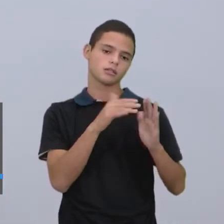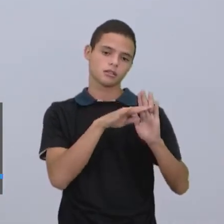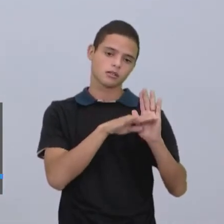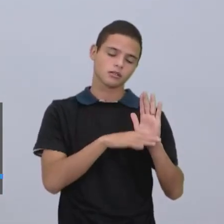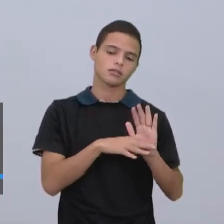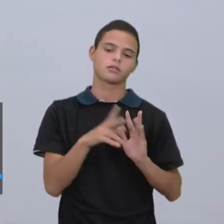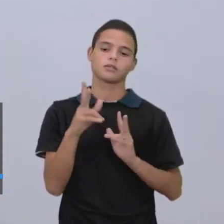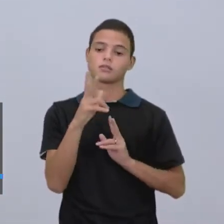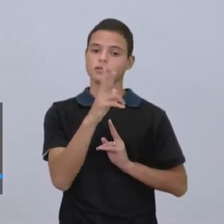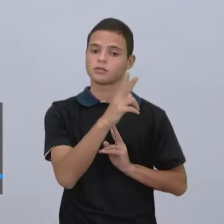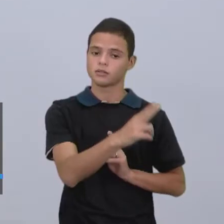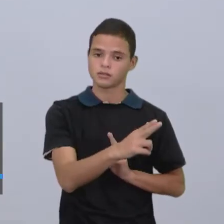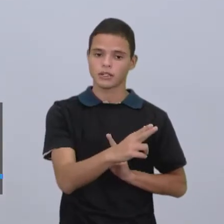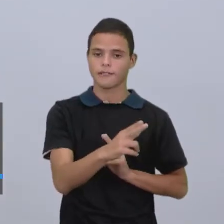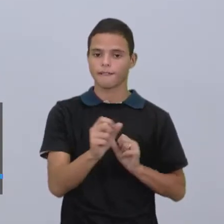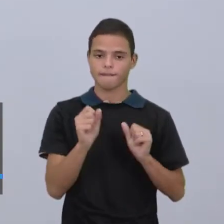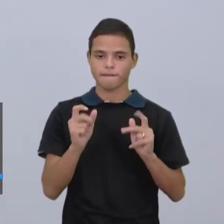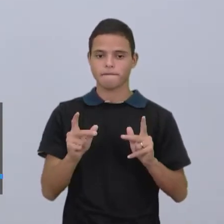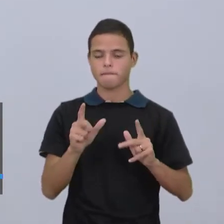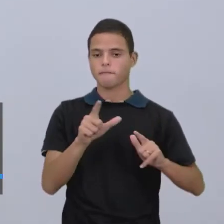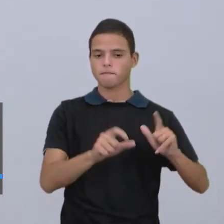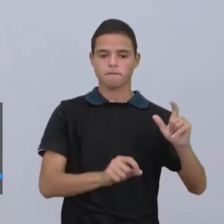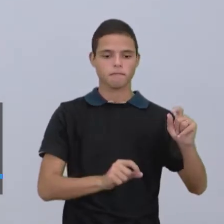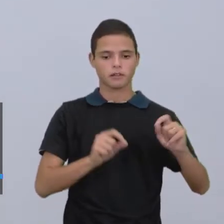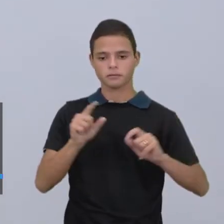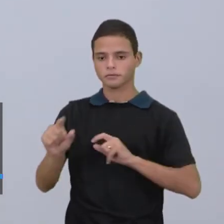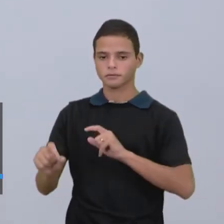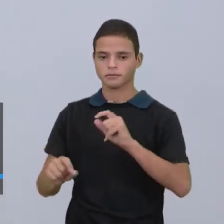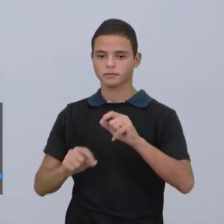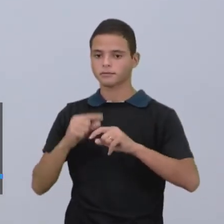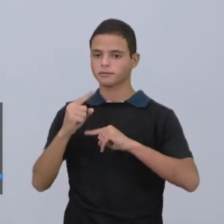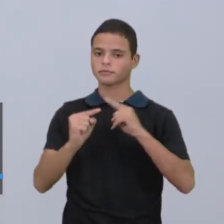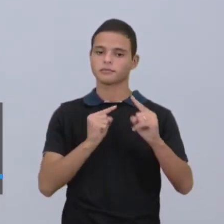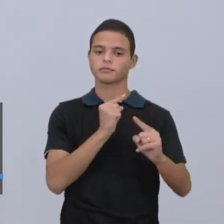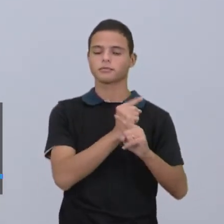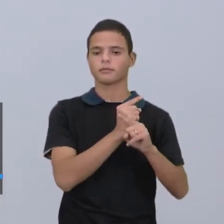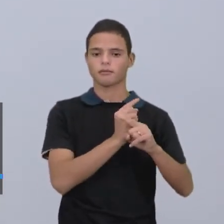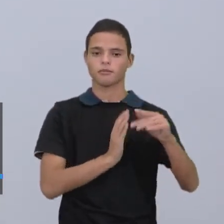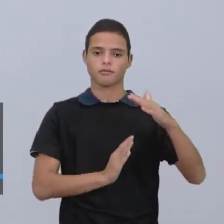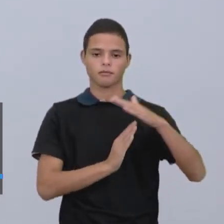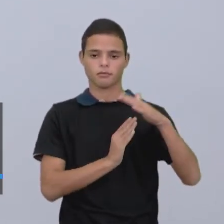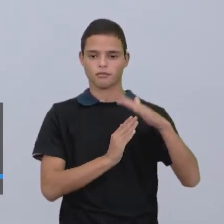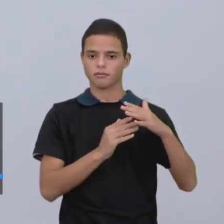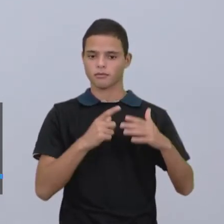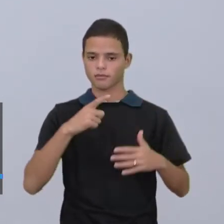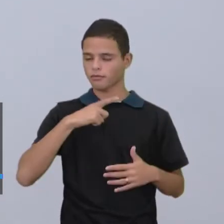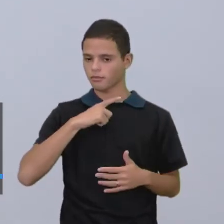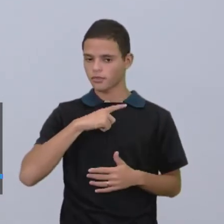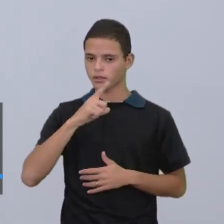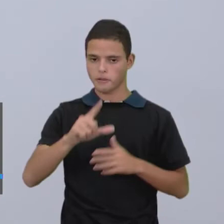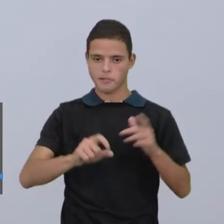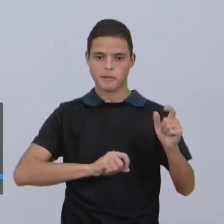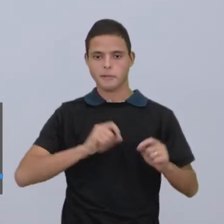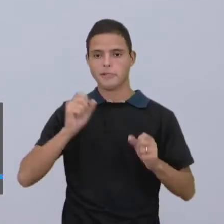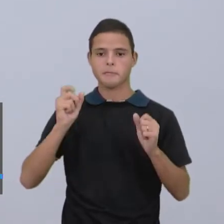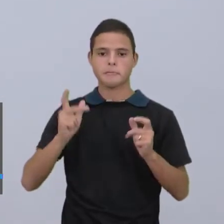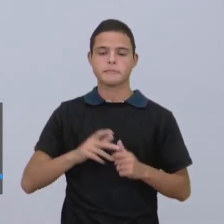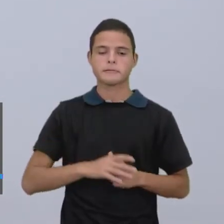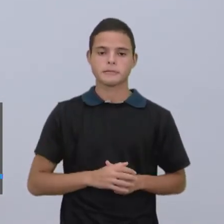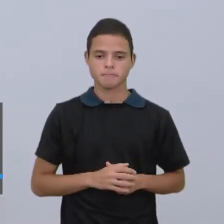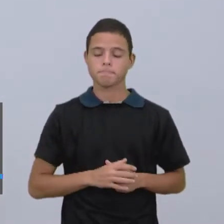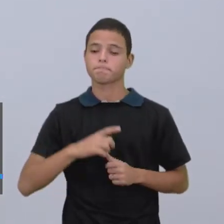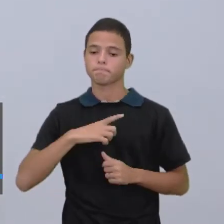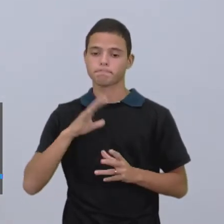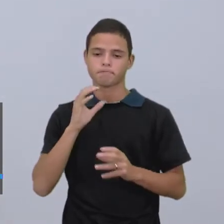ele chama aleatório simples. Você sorteia aleatoriamente até chegar na quantidade de pessoas que você tem que determinar para sua amostra, tá bom? Que existe até um